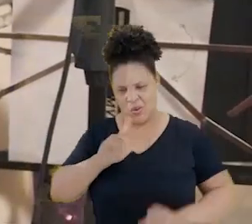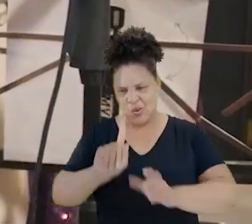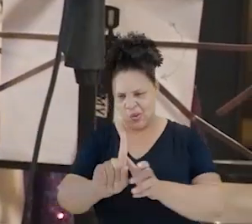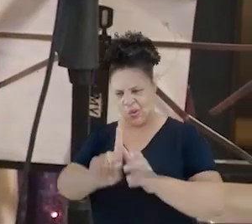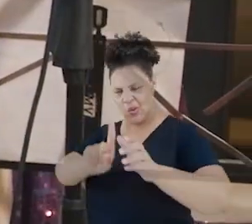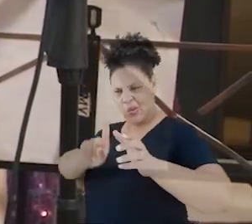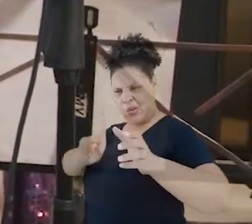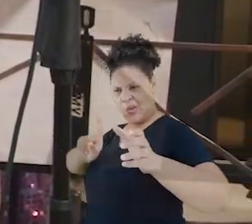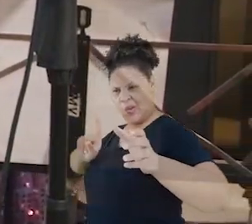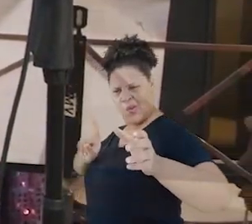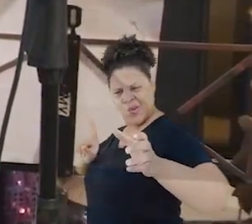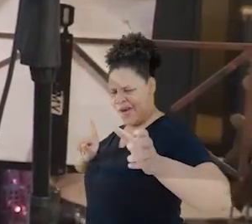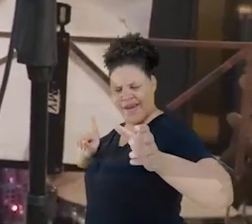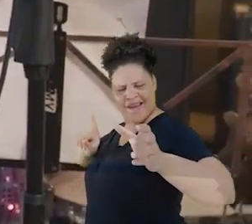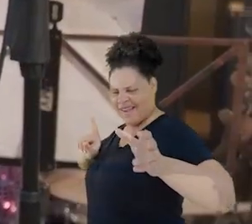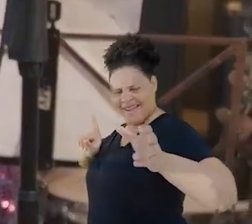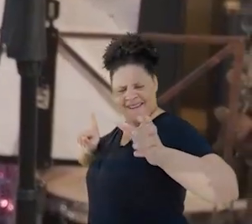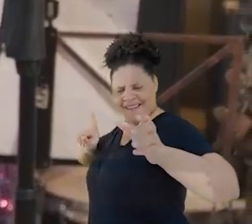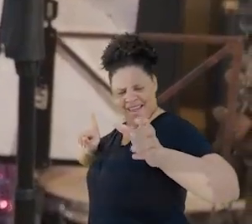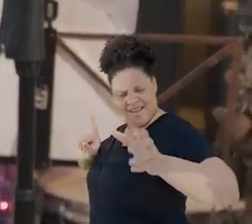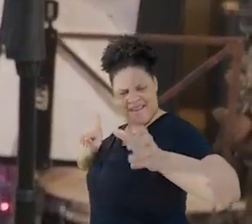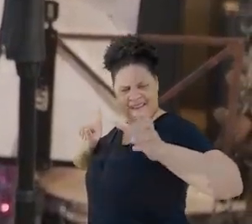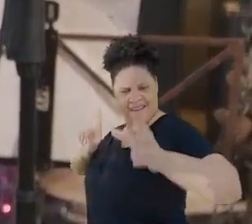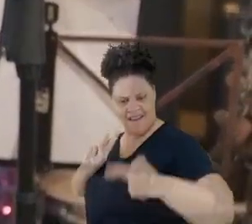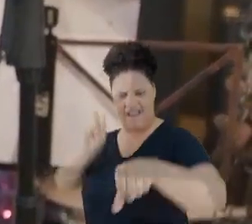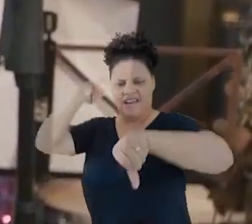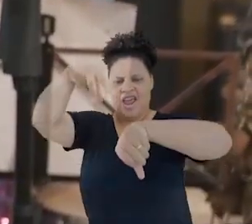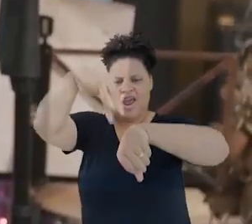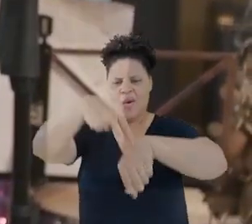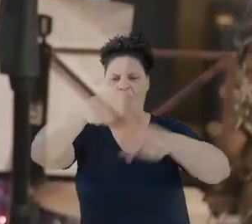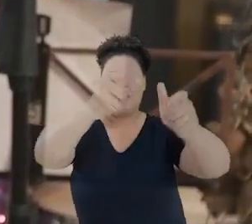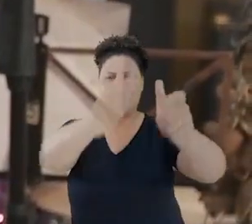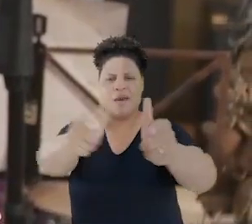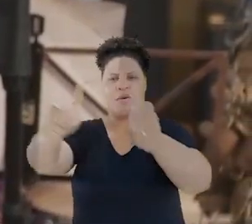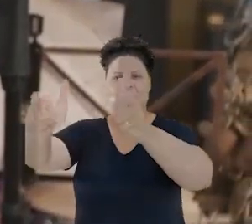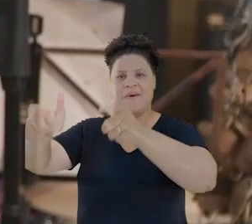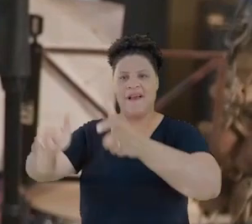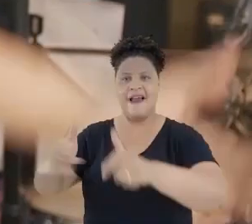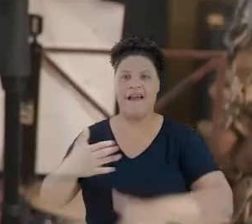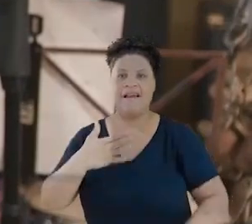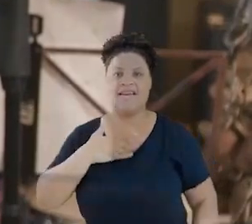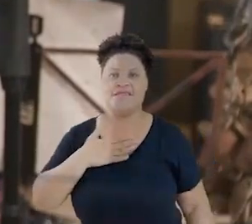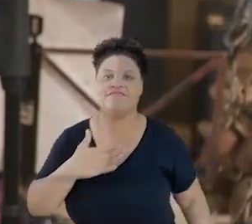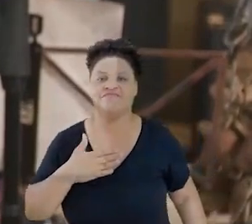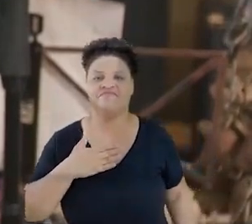mais recuar. Eu não vou mais recuar. Qualquer um é o meu